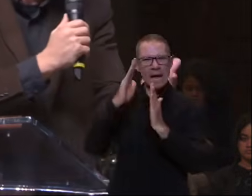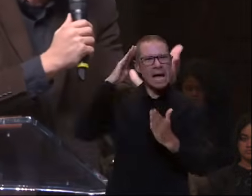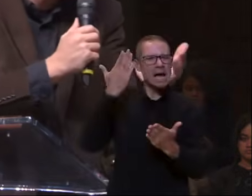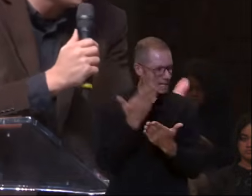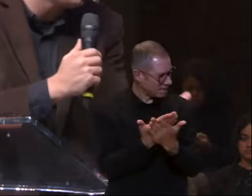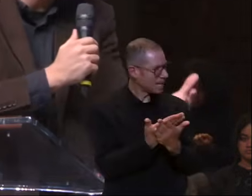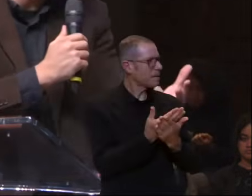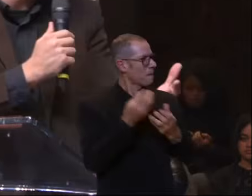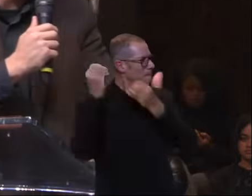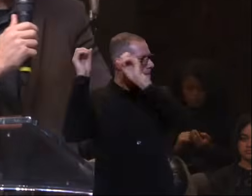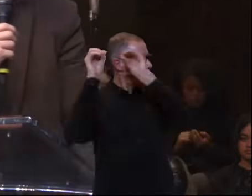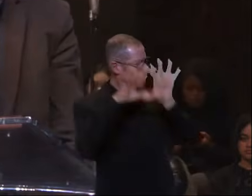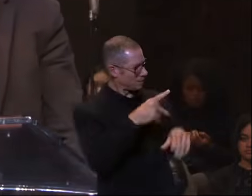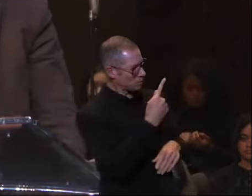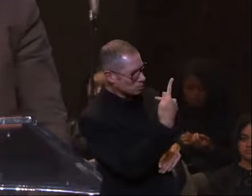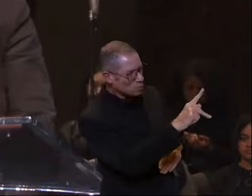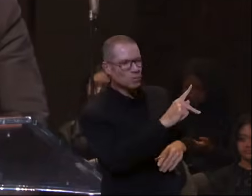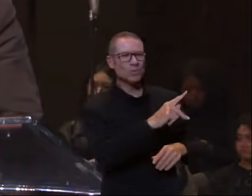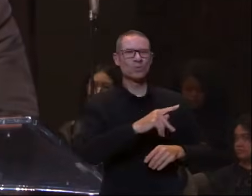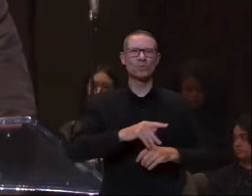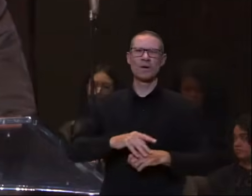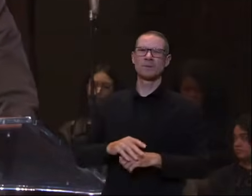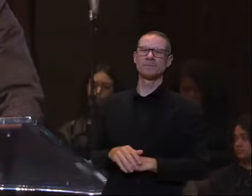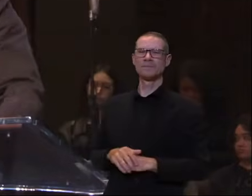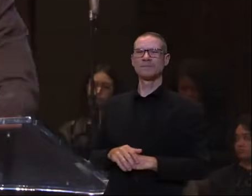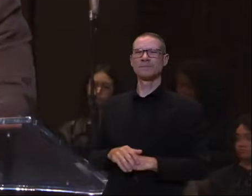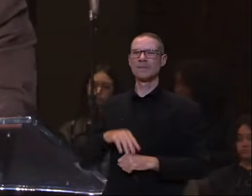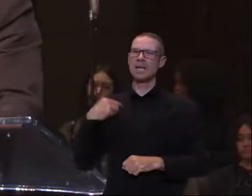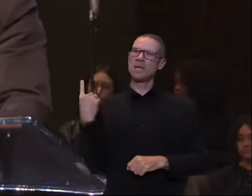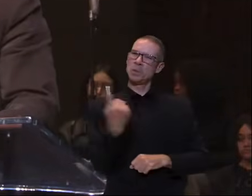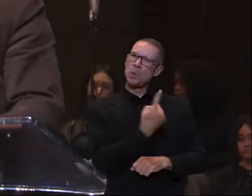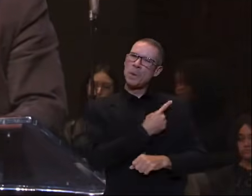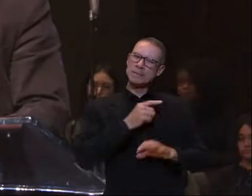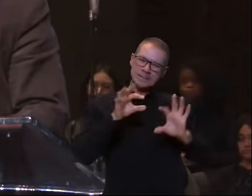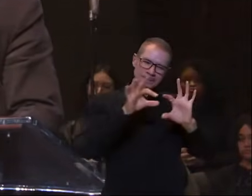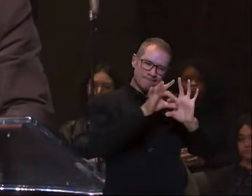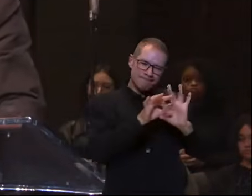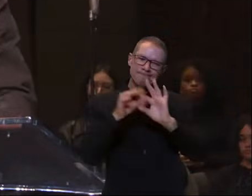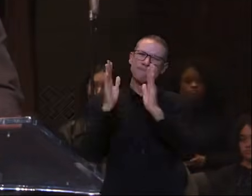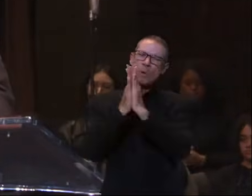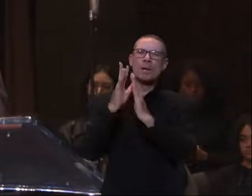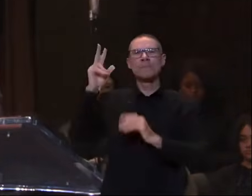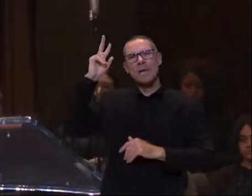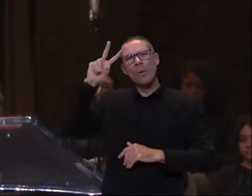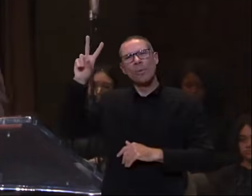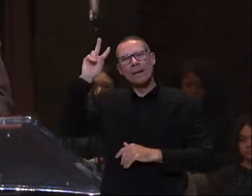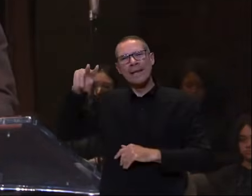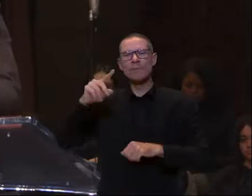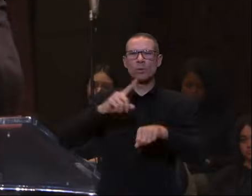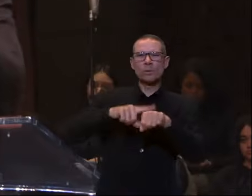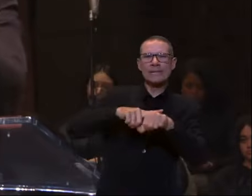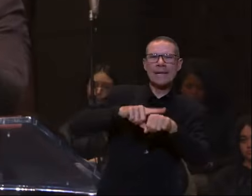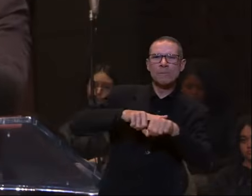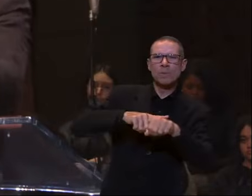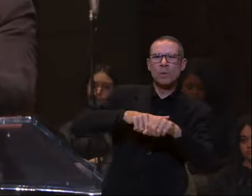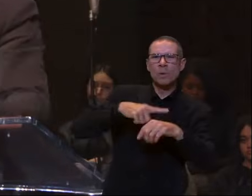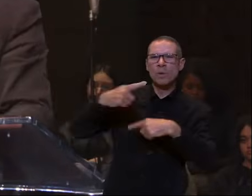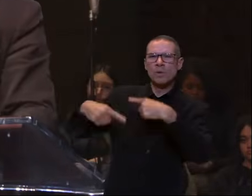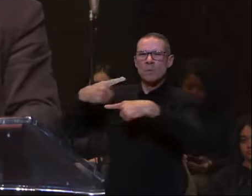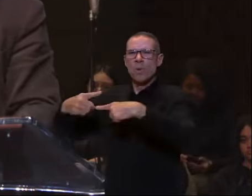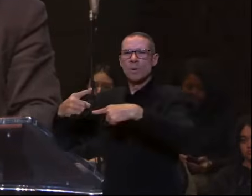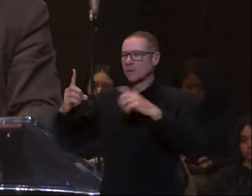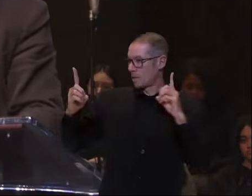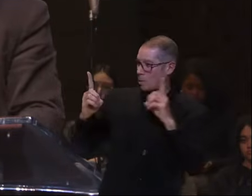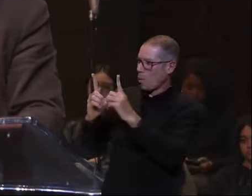bênção já é sua. E nós oramos. Eu lembro, pouco tempo depois daquela moça, eu encontrei ela